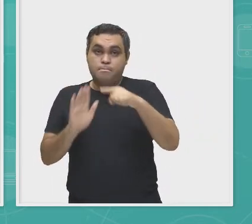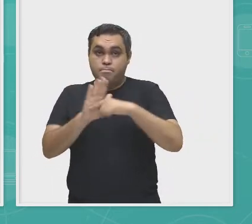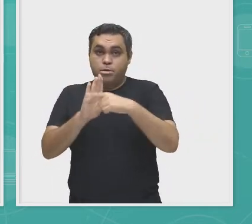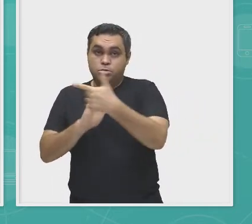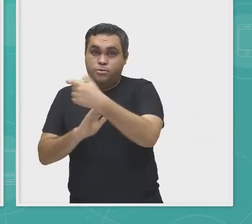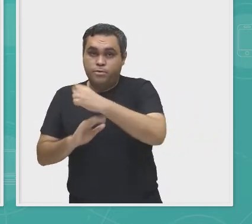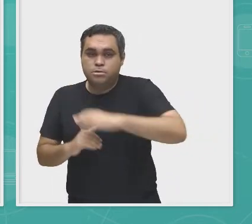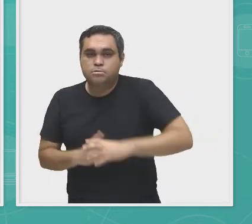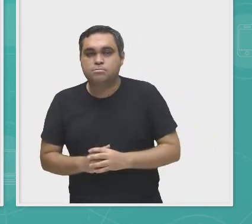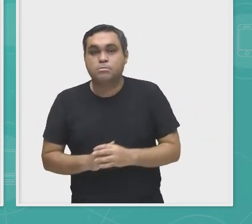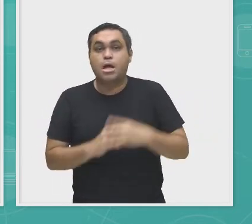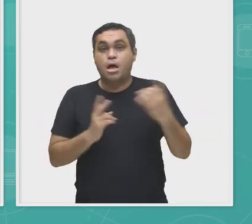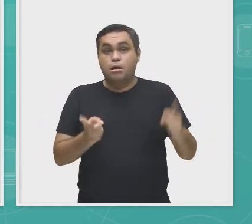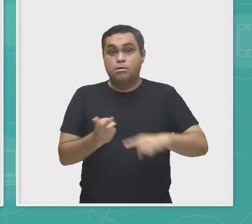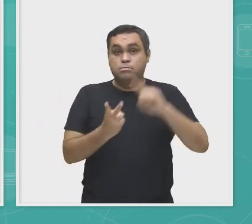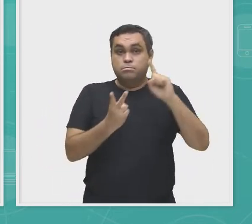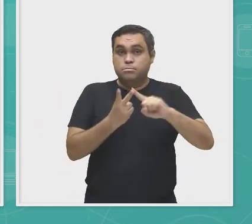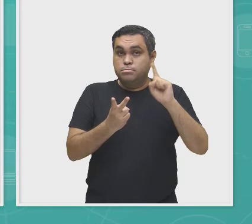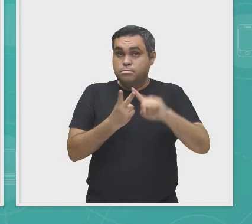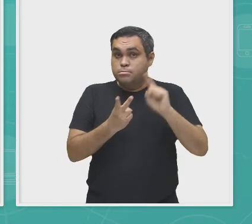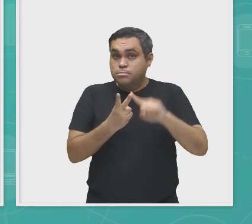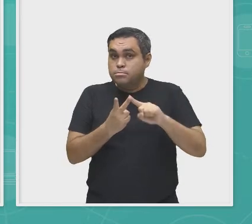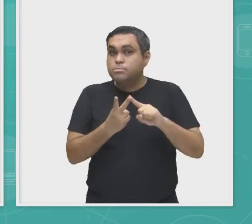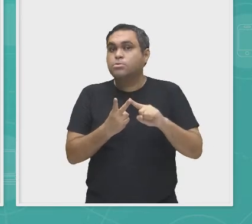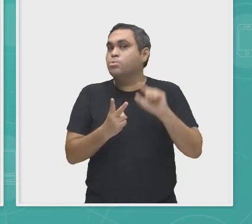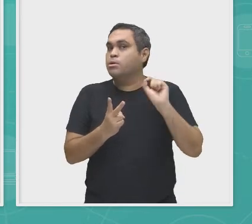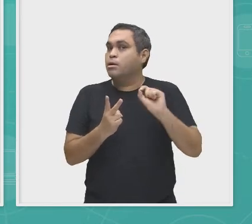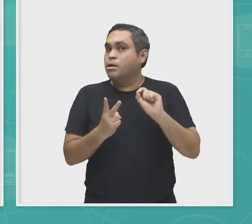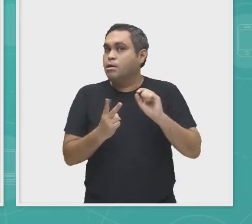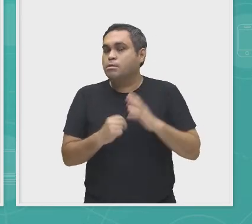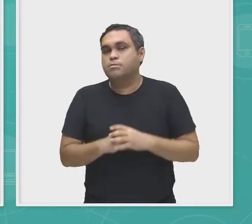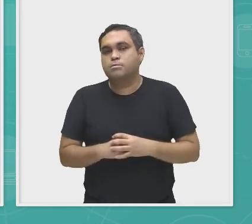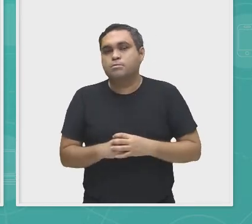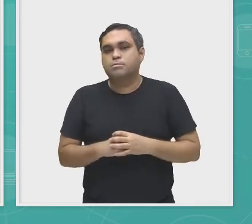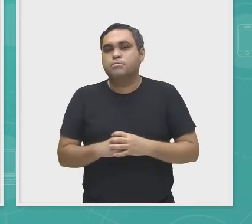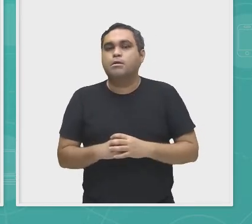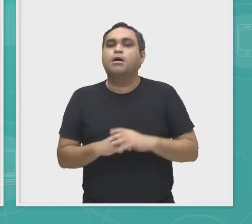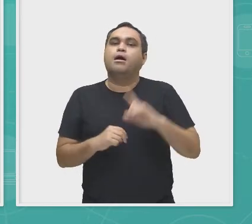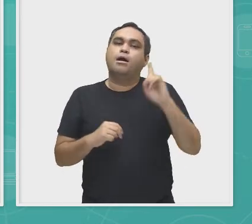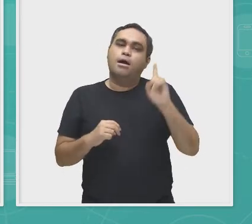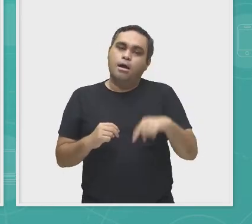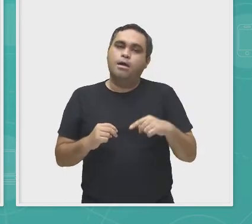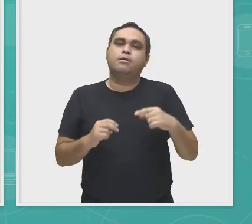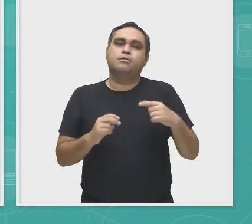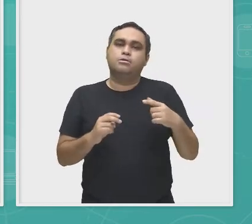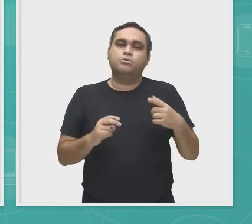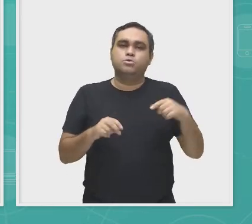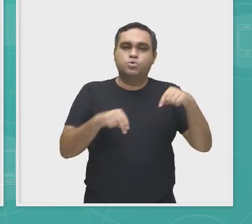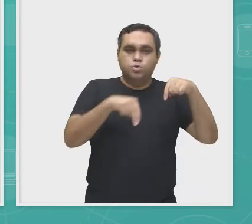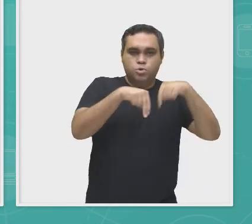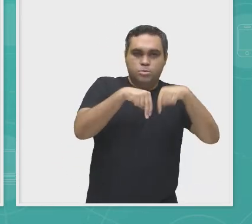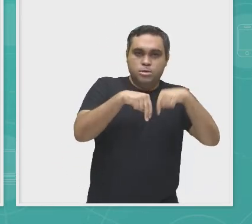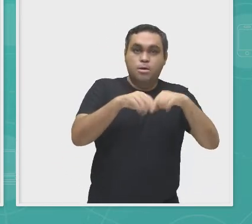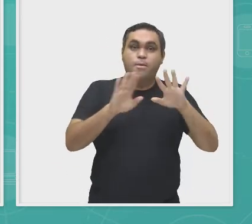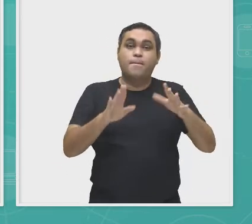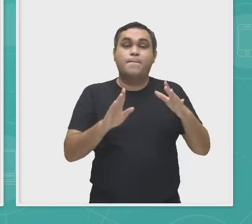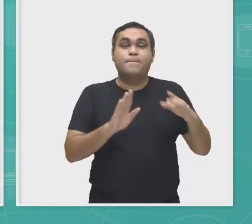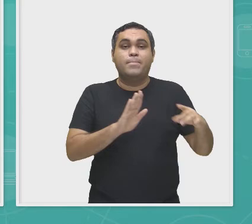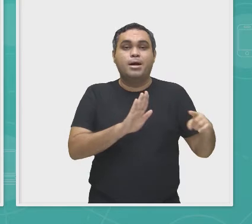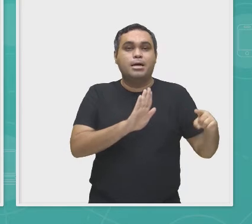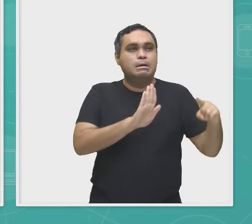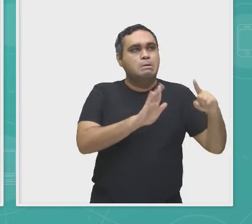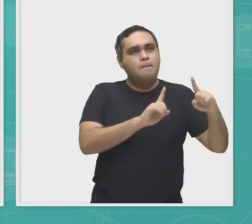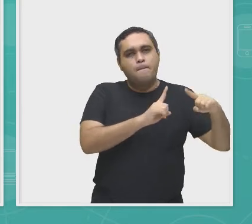nós chamamos de segundo caso é quando você já vai trabalhar a adição de números inteiros, onde os seus sinais são